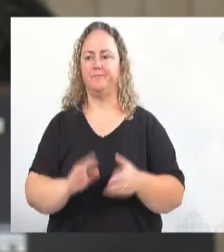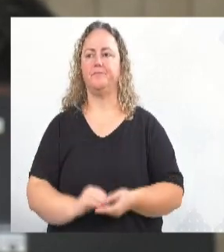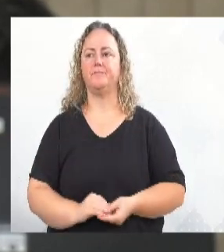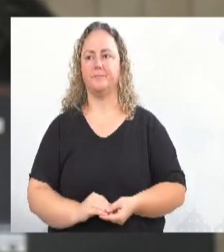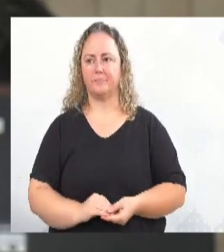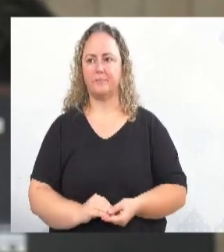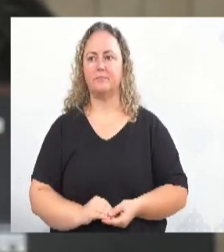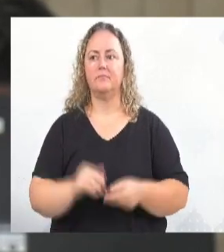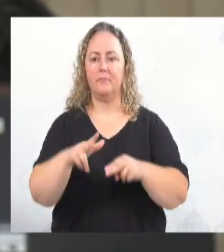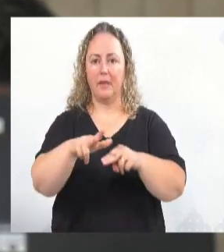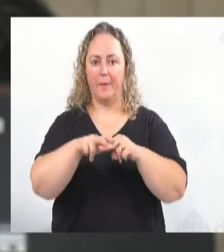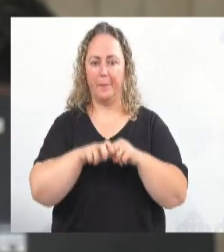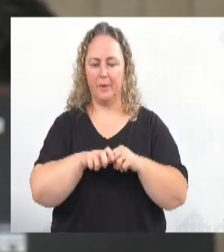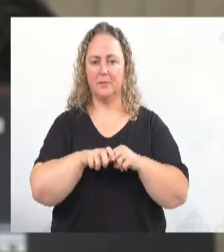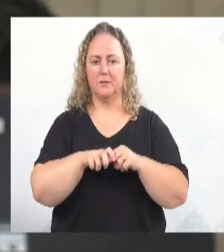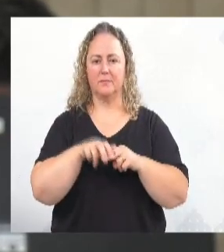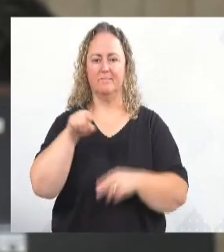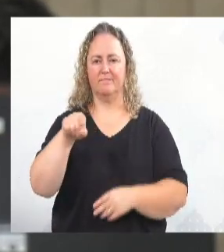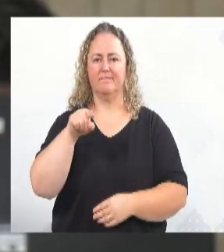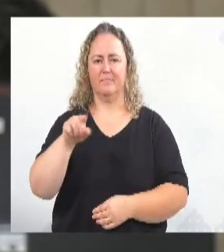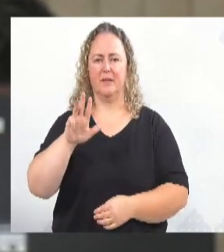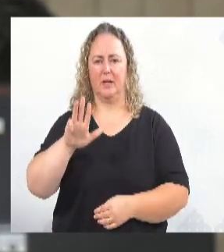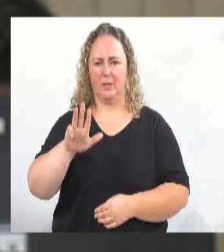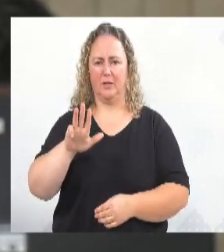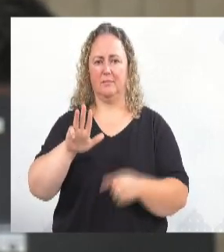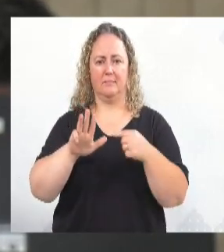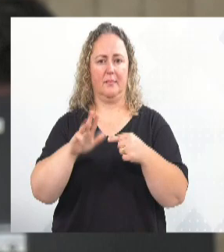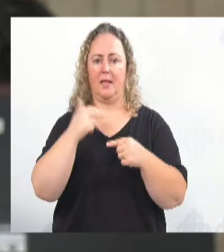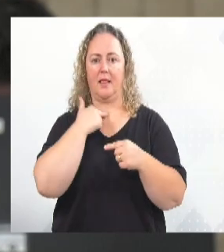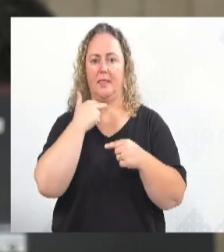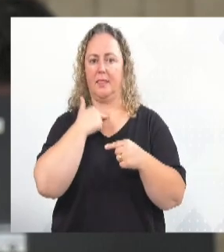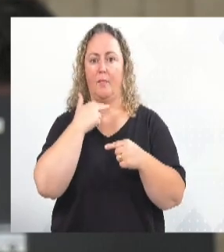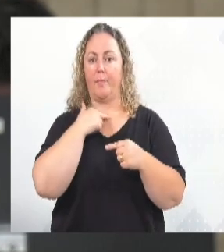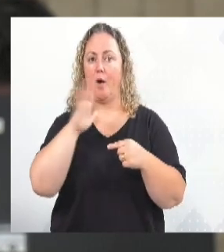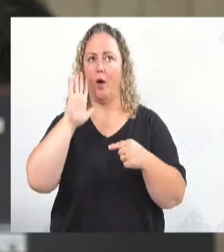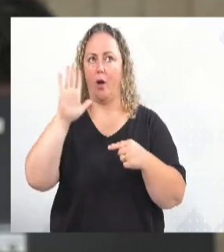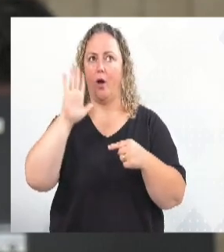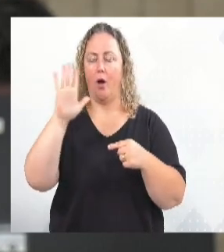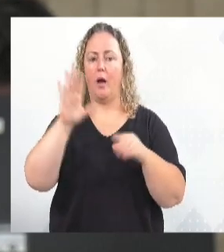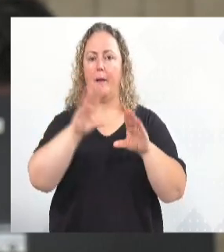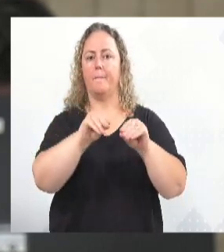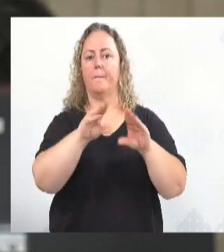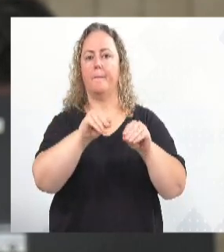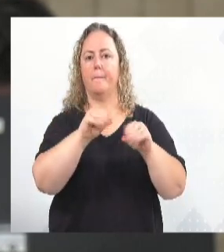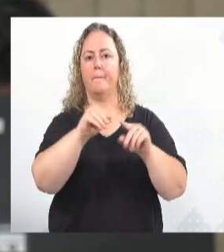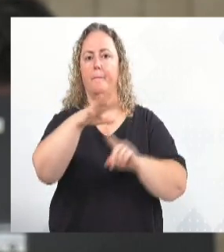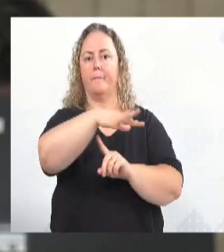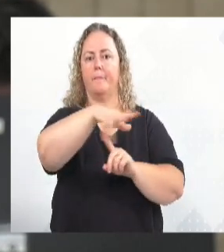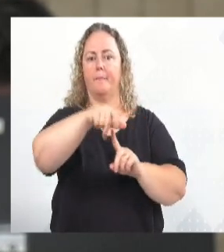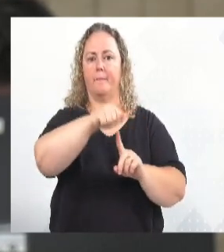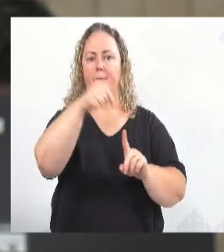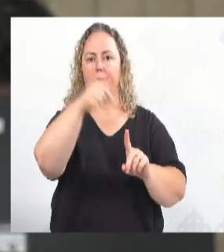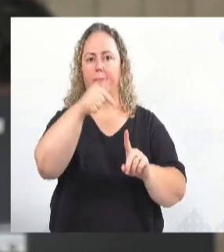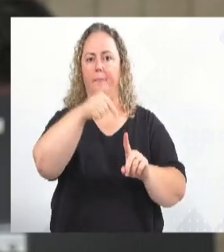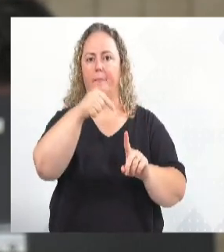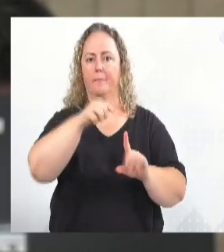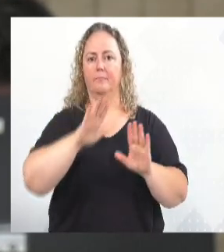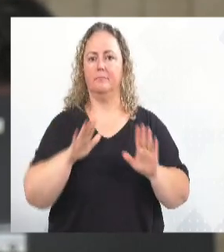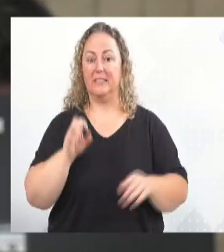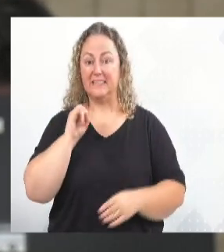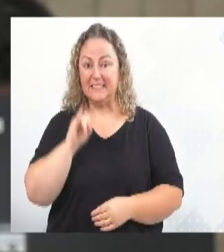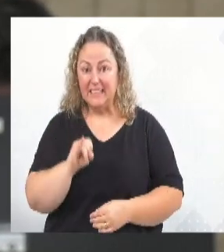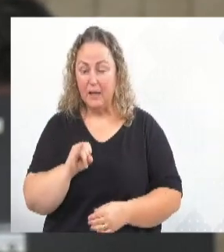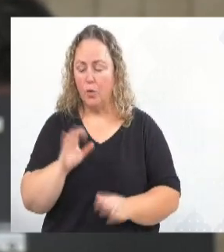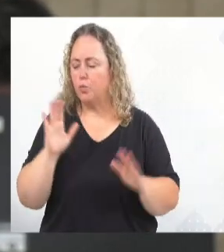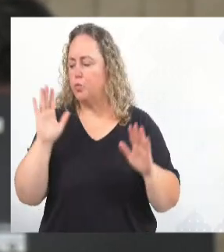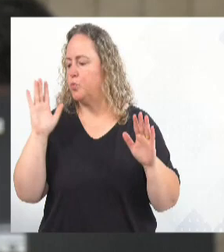um presidente populista e semi-analfabeto, não pode, graças a Deus, mexer no presidente e em quem está lá. Porque senão já teria